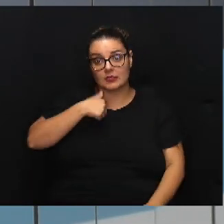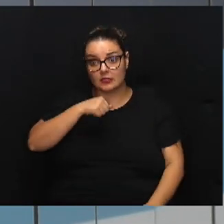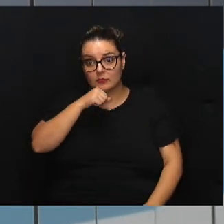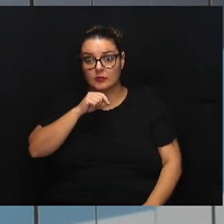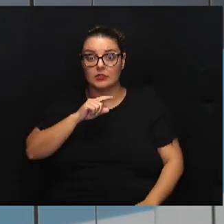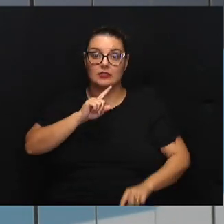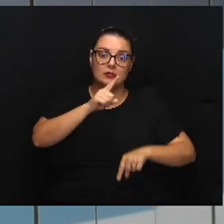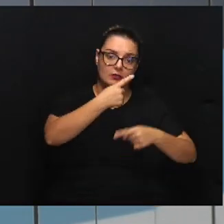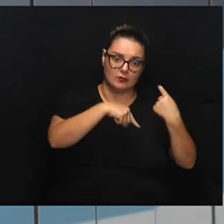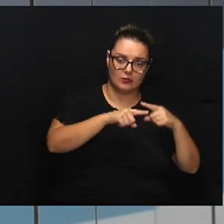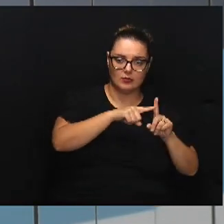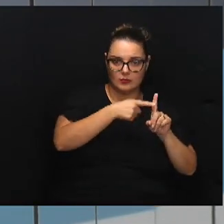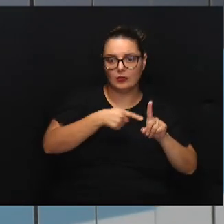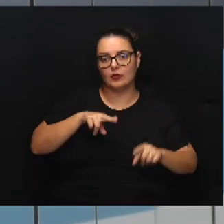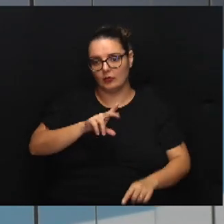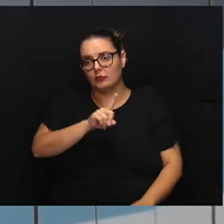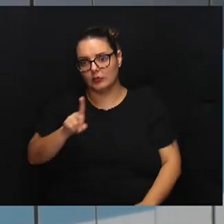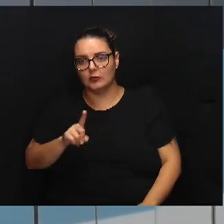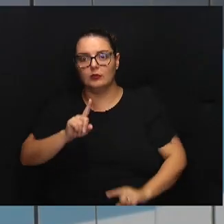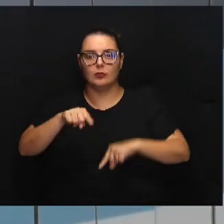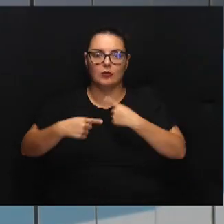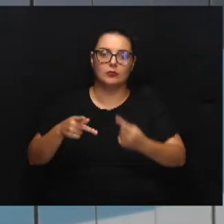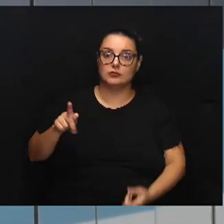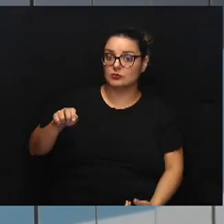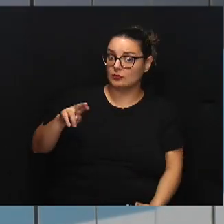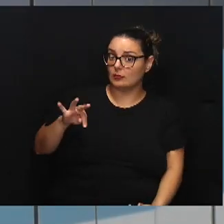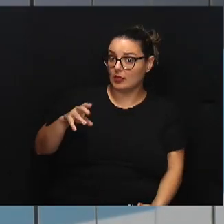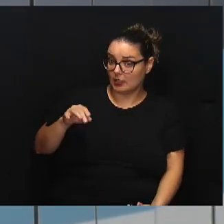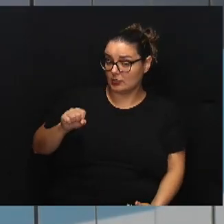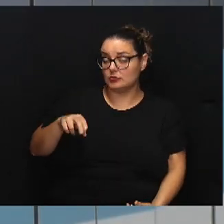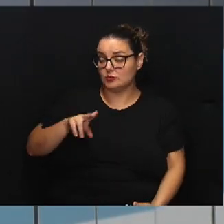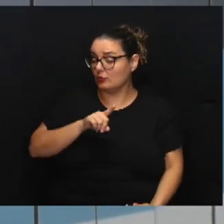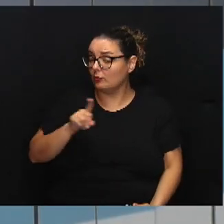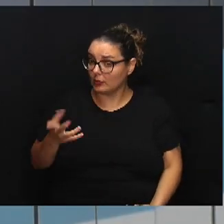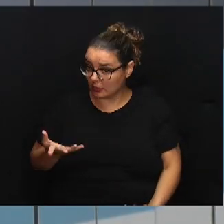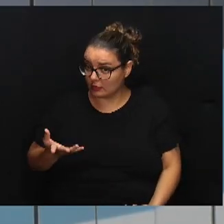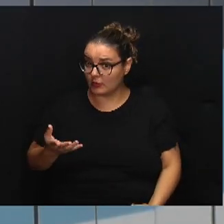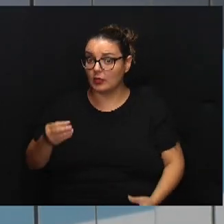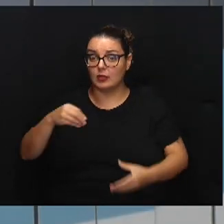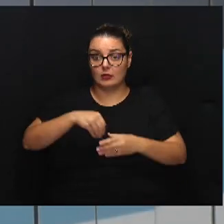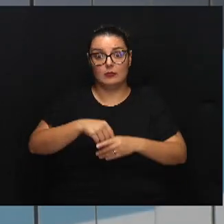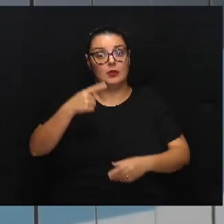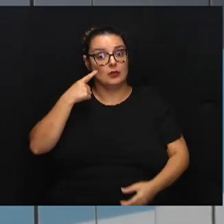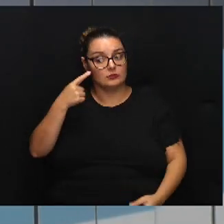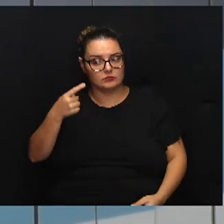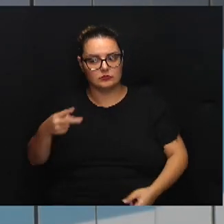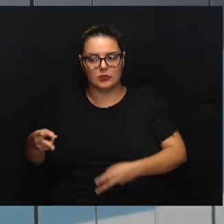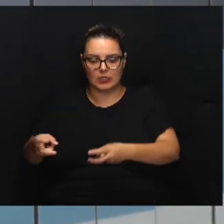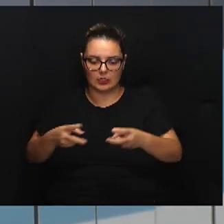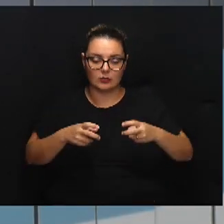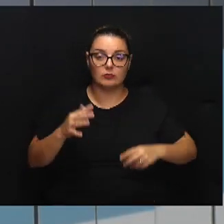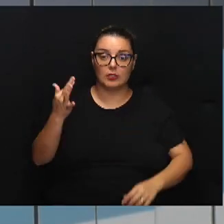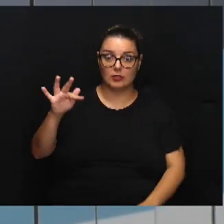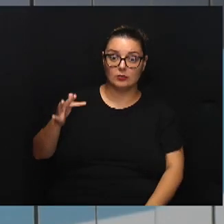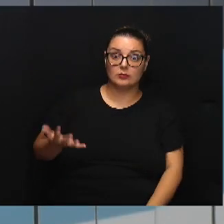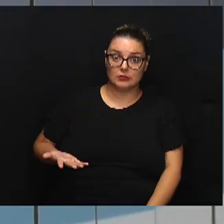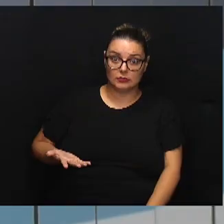gestações ou não, ou outros partos ou não. Isso também entra nessa percepção da dor.